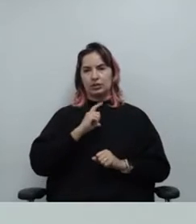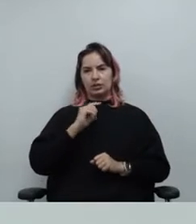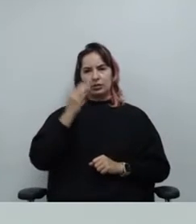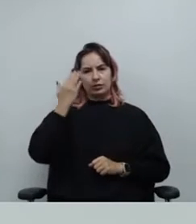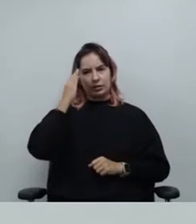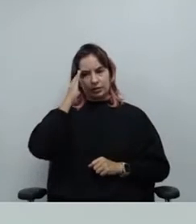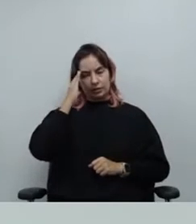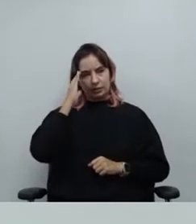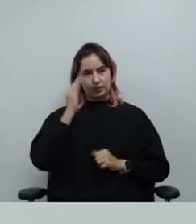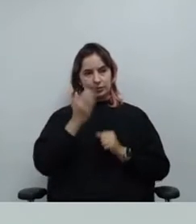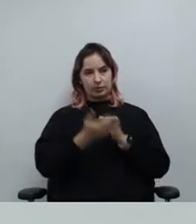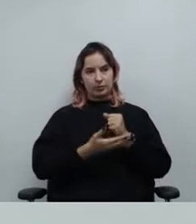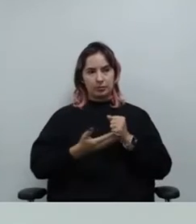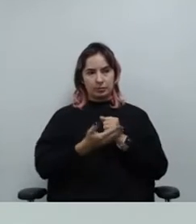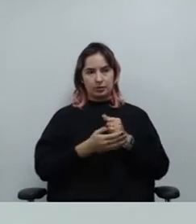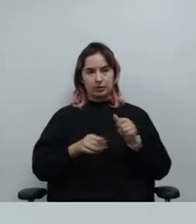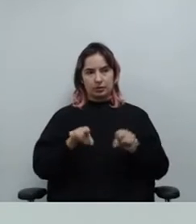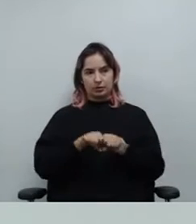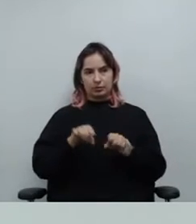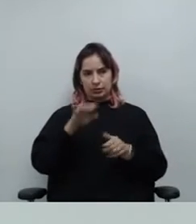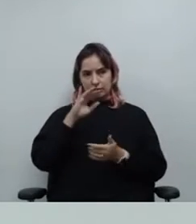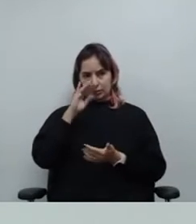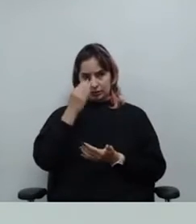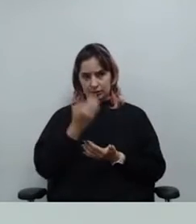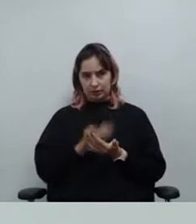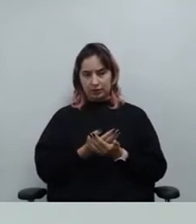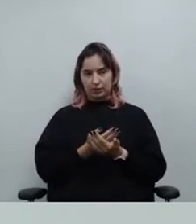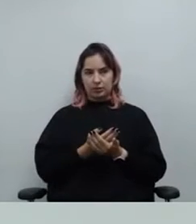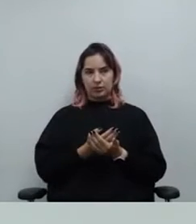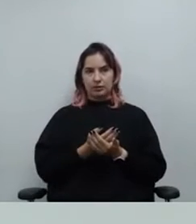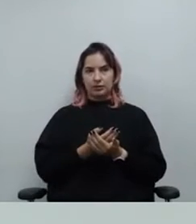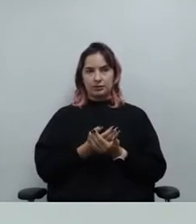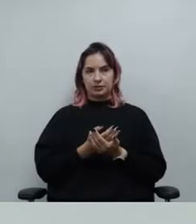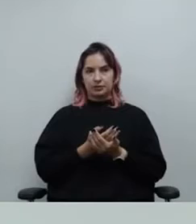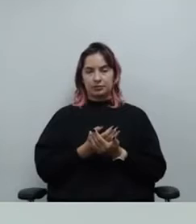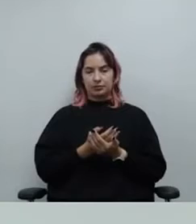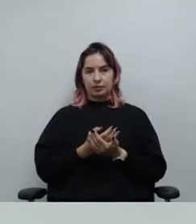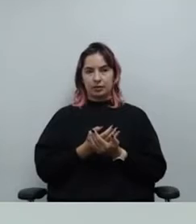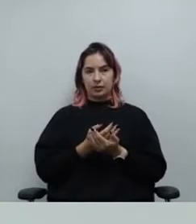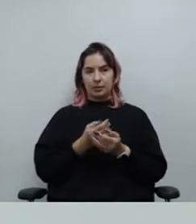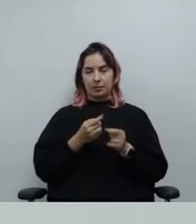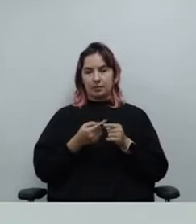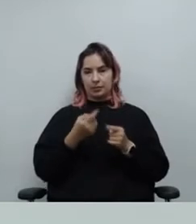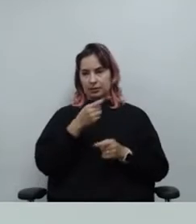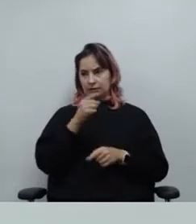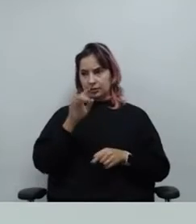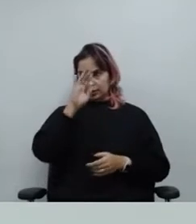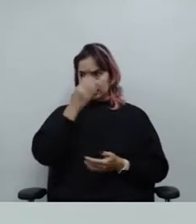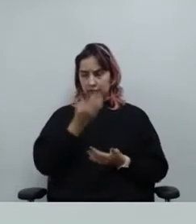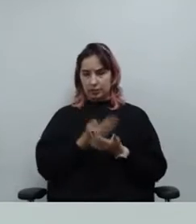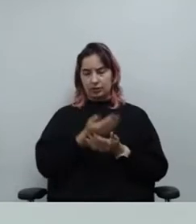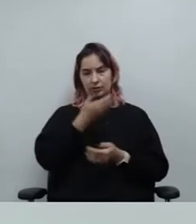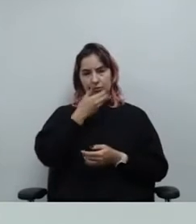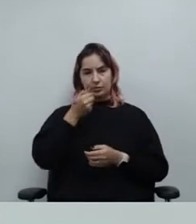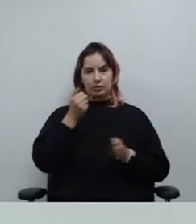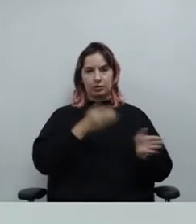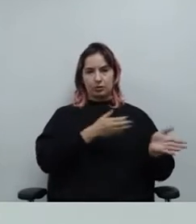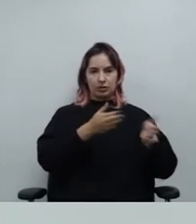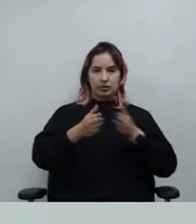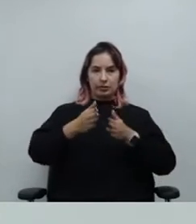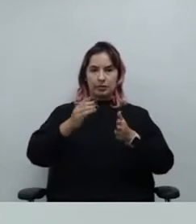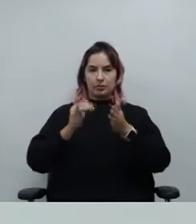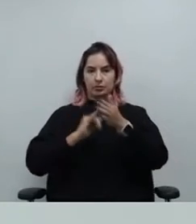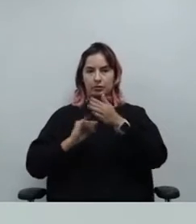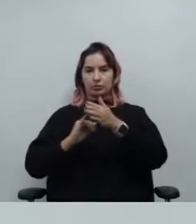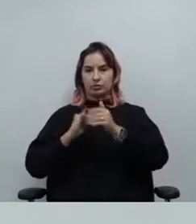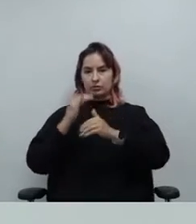convicções com base naquilo também que acreditam. Cada um de vocês, eu acho que tem uma ideia de instituição, mas com base naquilo que acreditam como sendo o melhor caminho para que a instituição